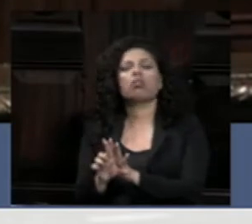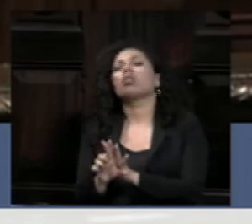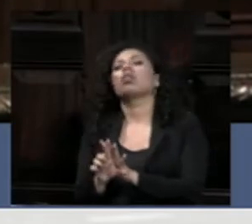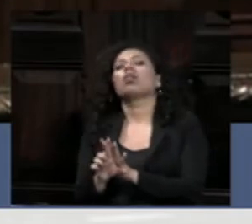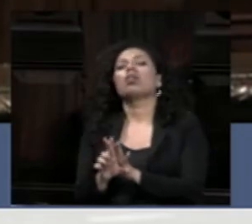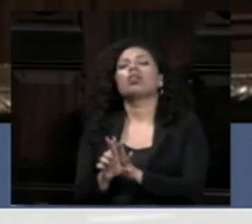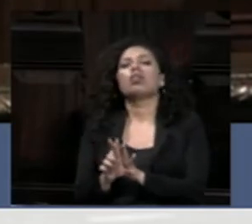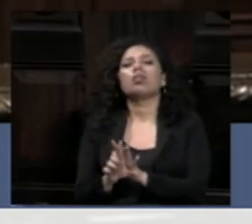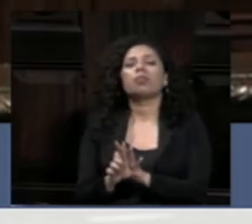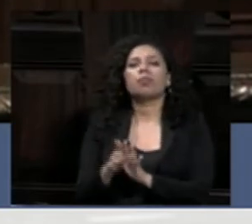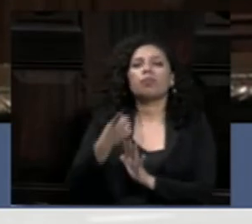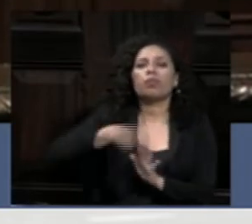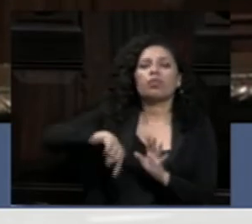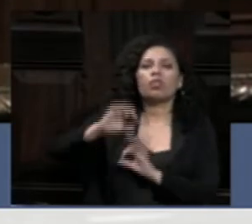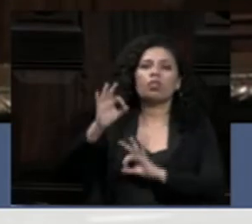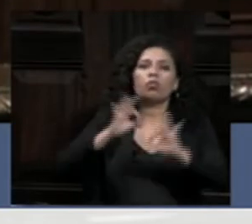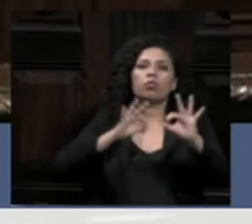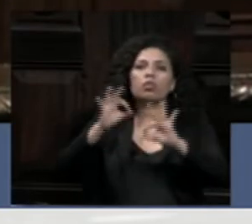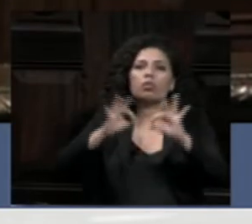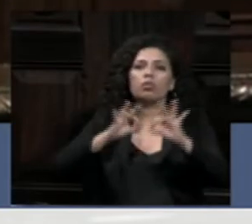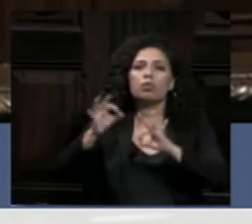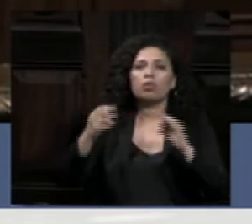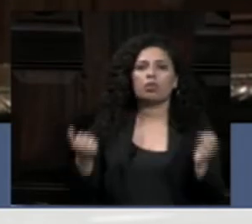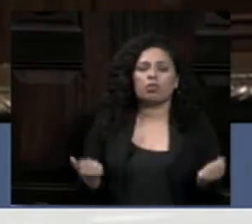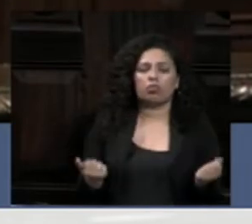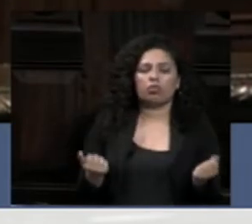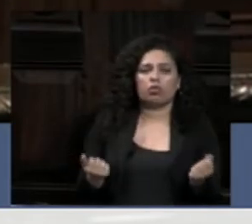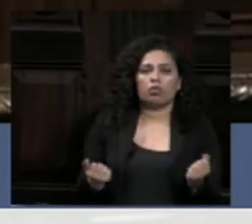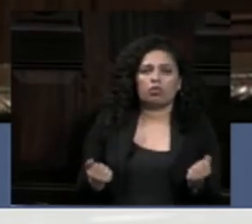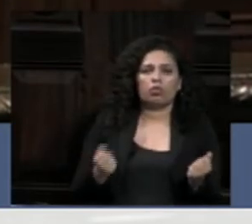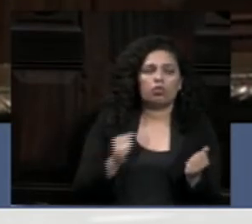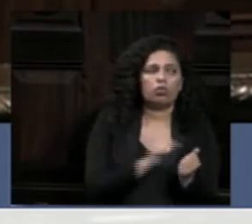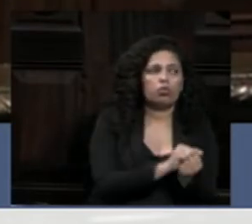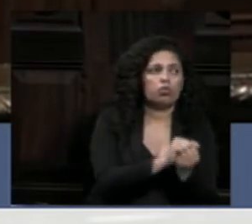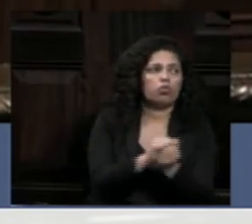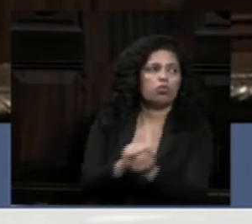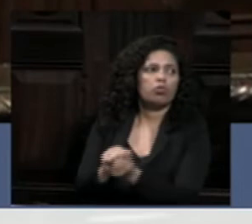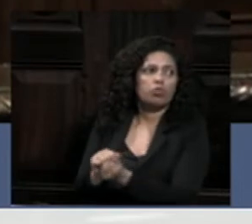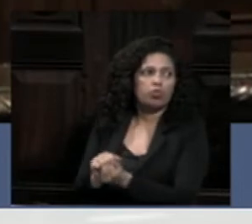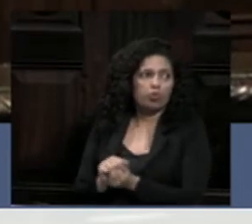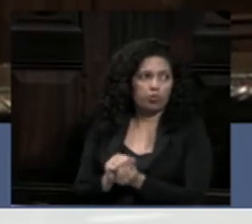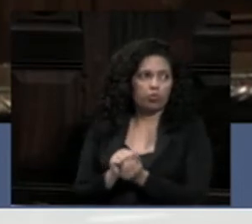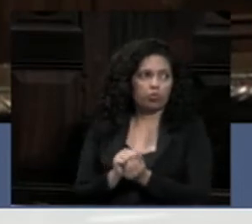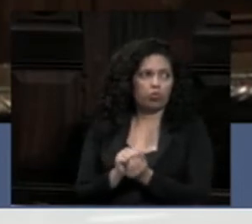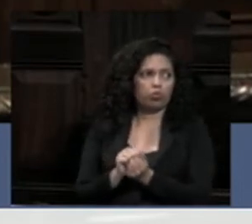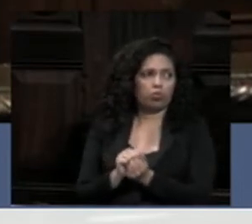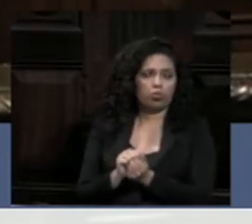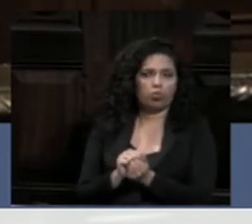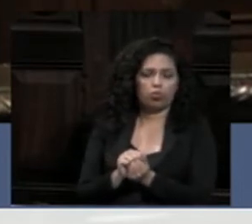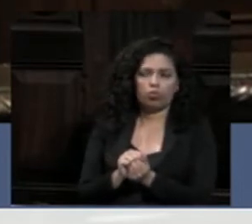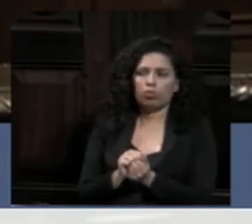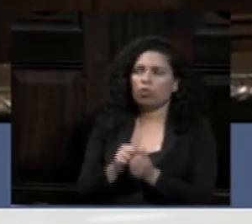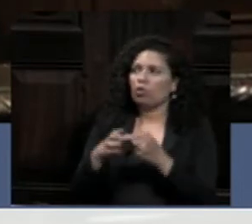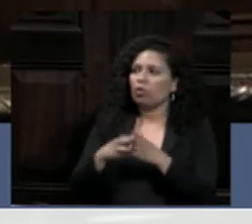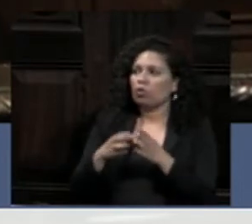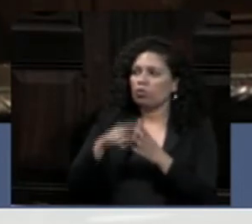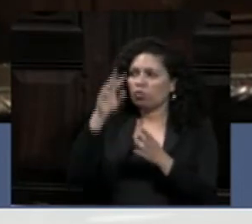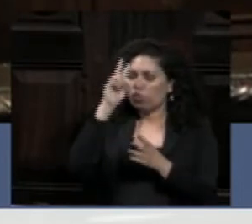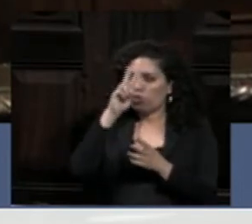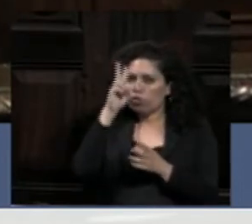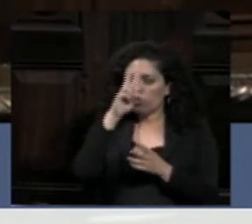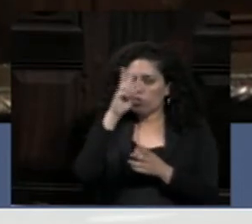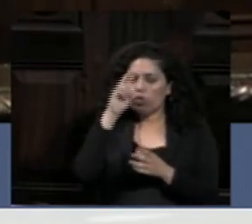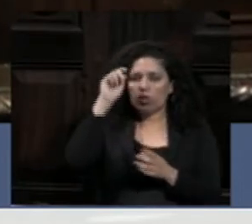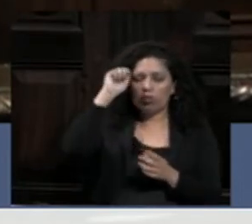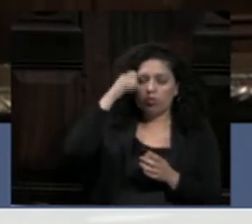sociedade, especialmente os amigos e colaboradores ligados ao Instituto dos Pretos Novos. O Rio de